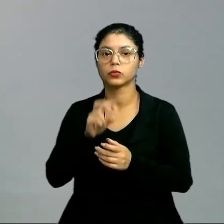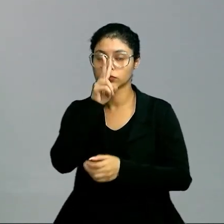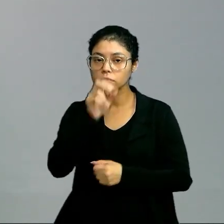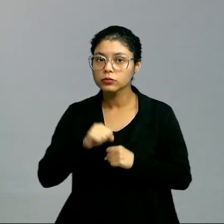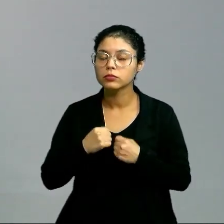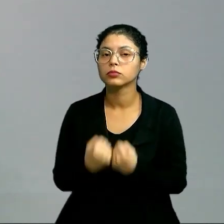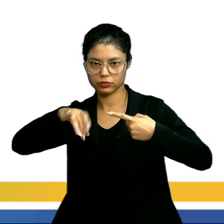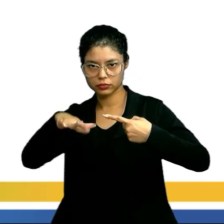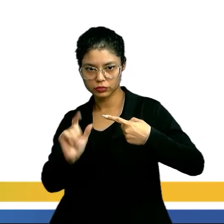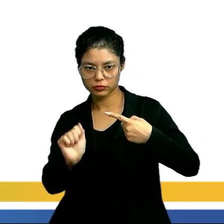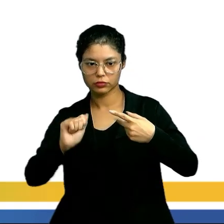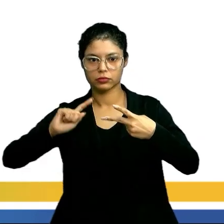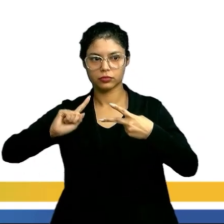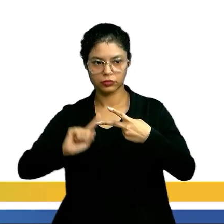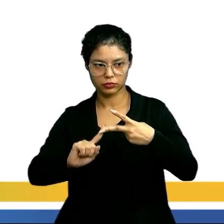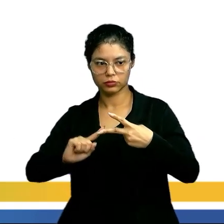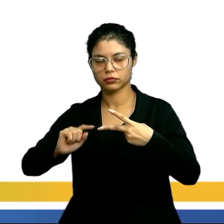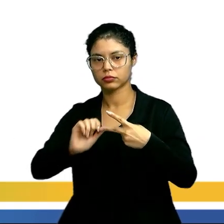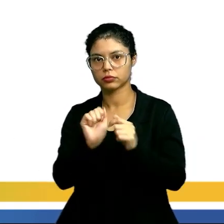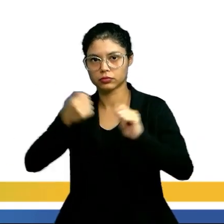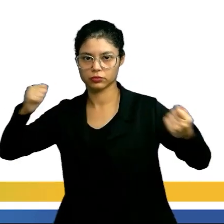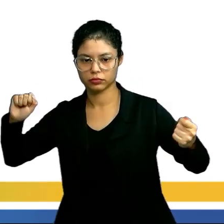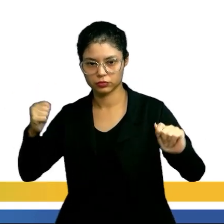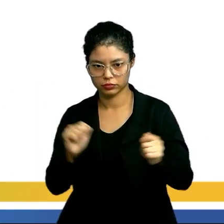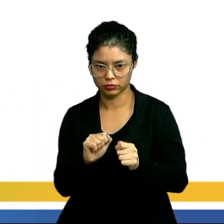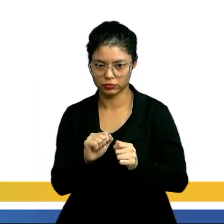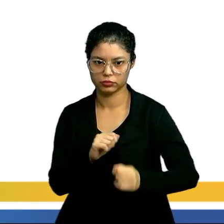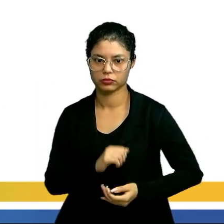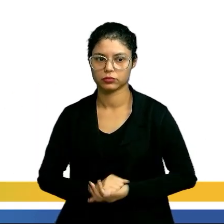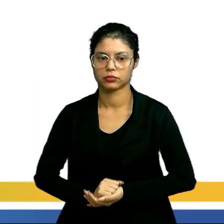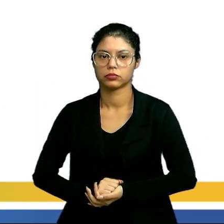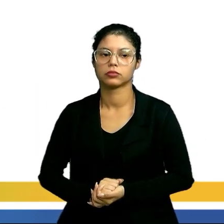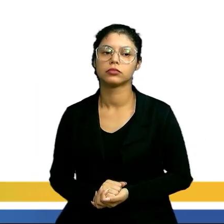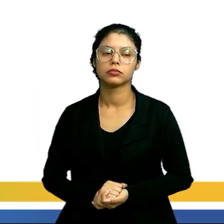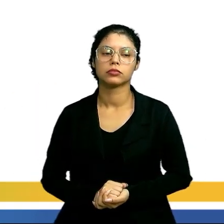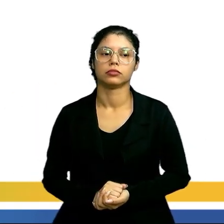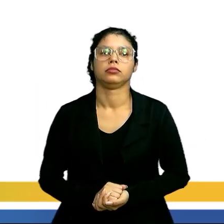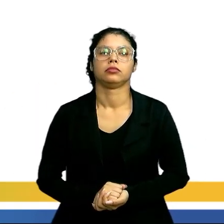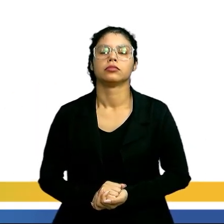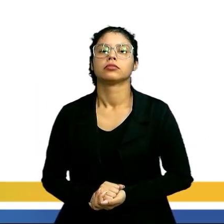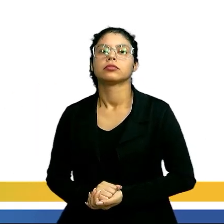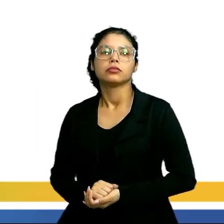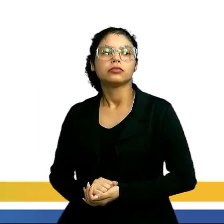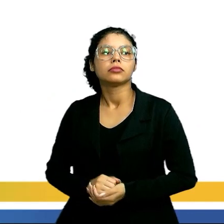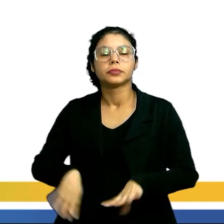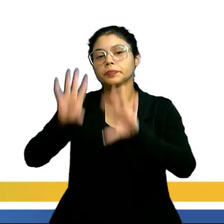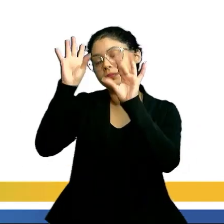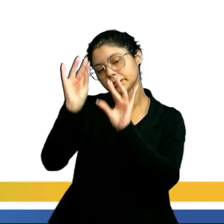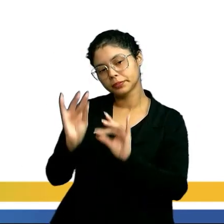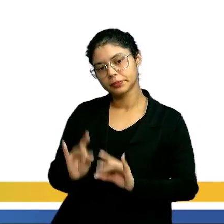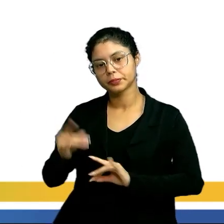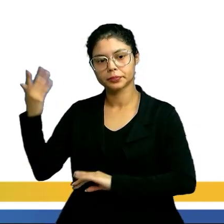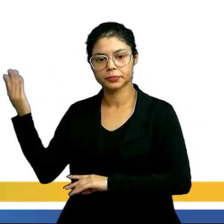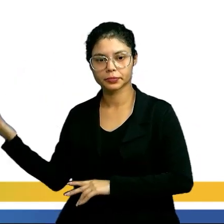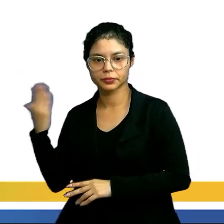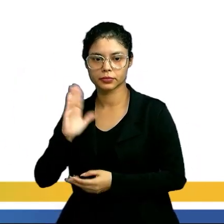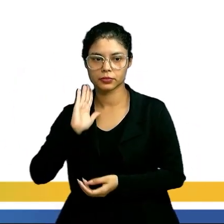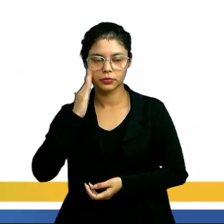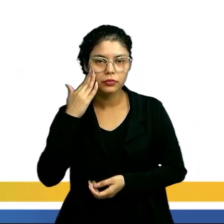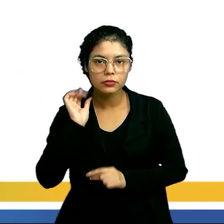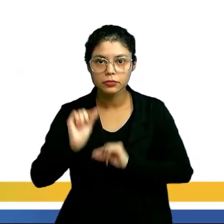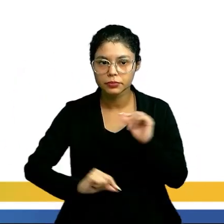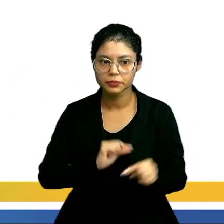energia solar numa casa, e onde essa energia solar ela acaba sendo transformada em energia elétrica, gerando assim eletricidade